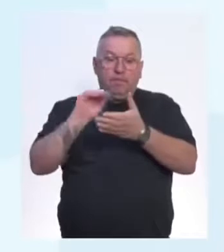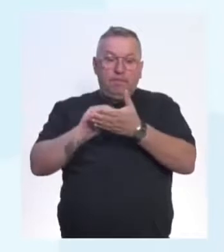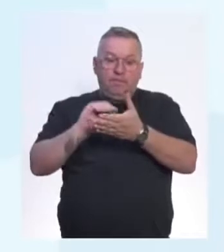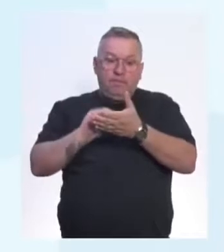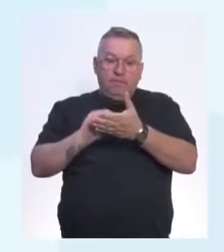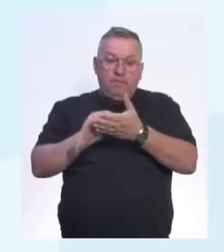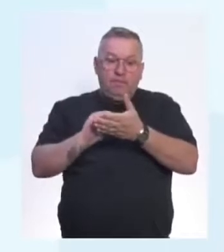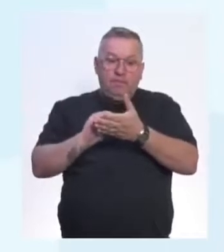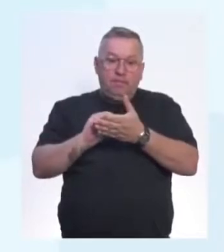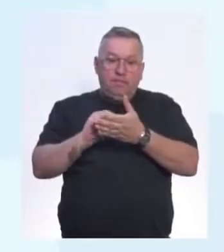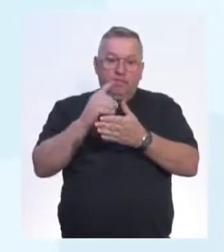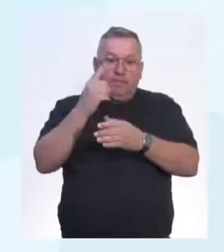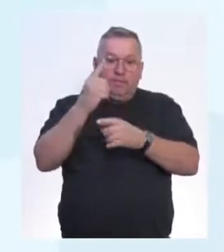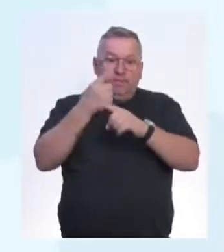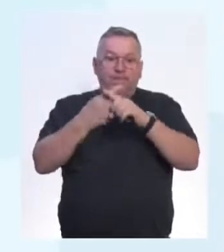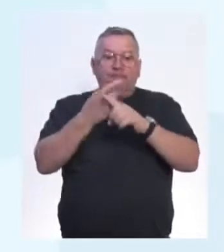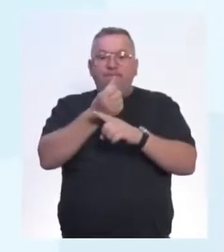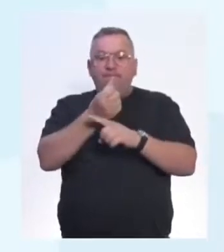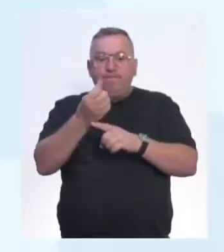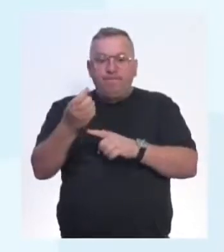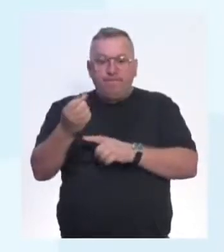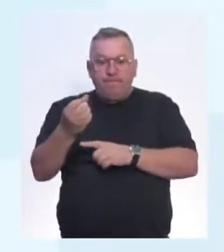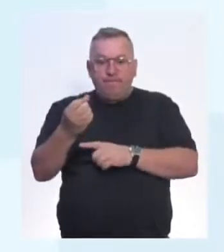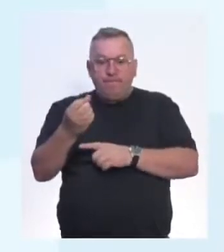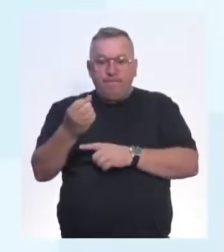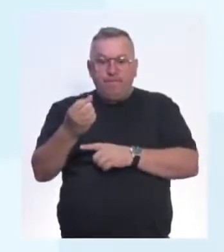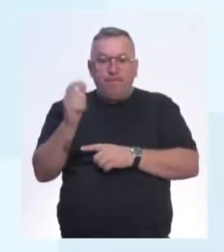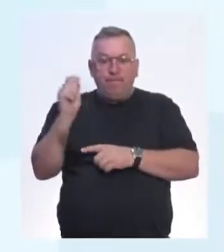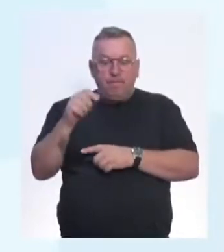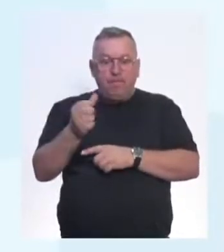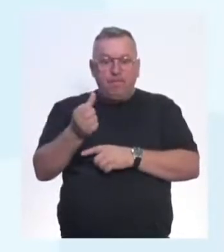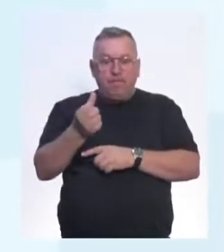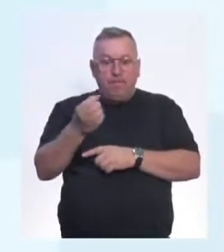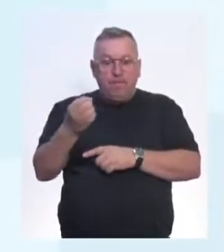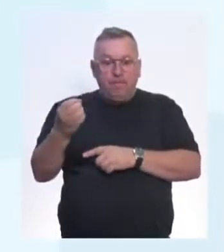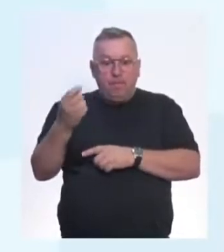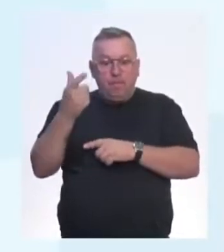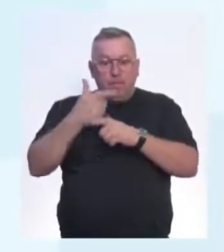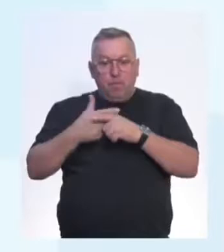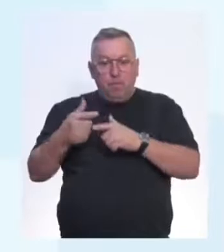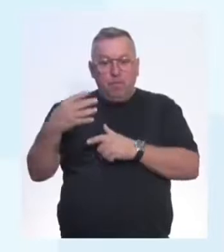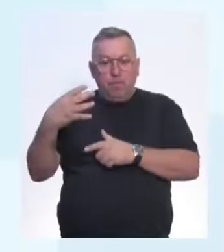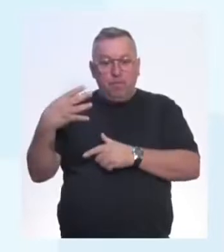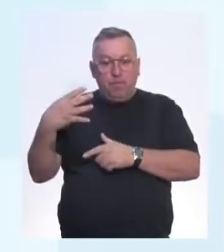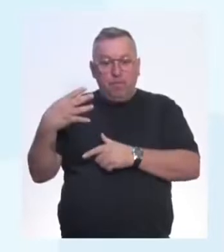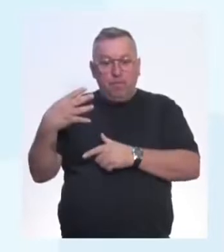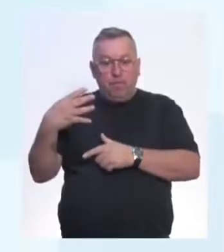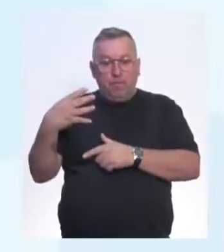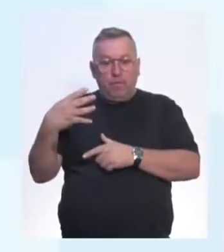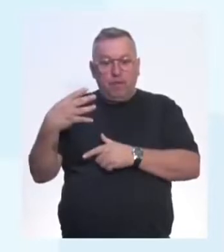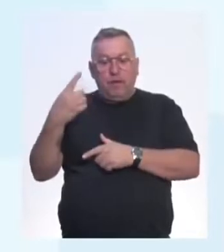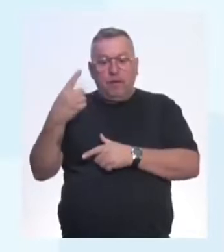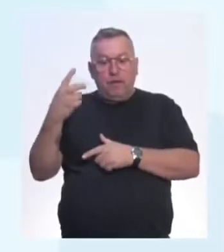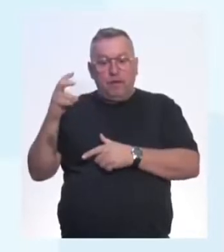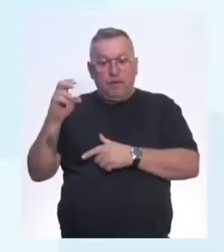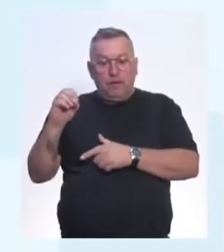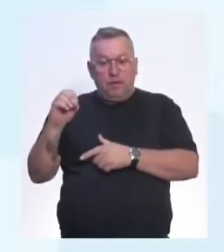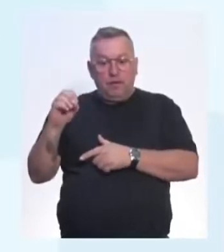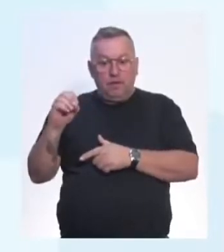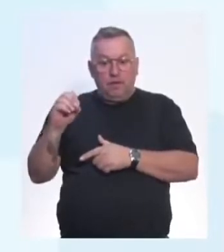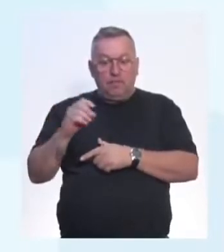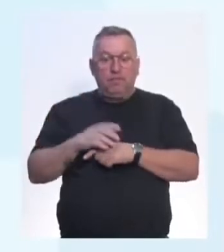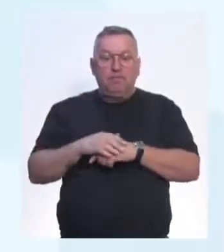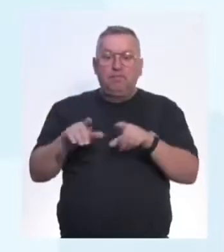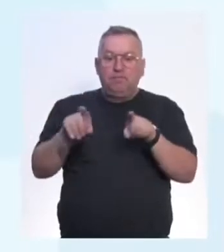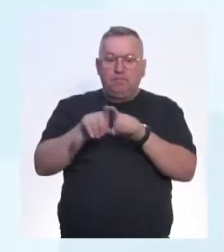então eu multiplicava 1 vezes 600, e aí dava 600. Dividido por 4, encontrava 150. Eu